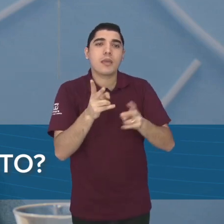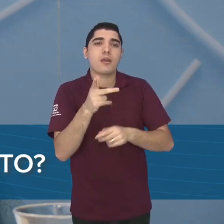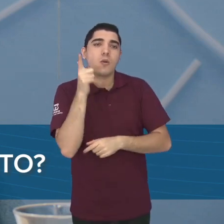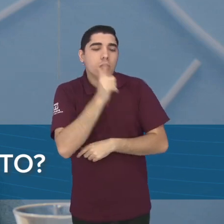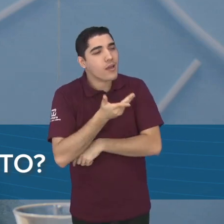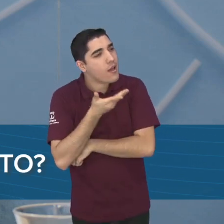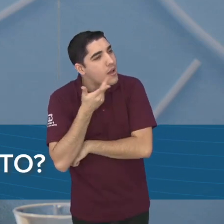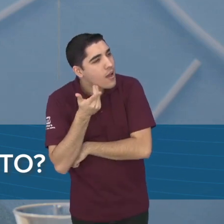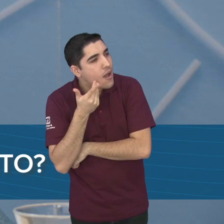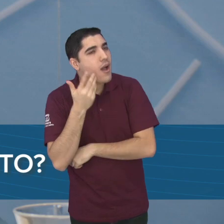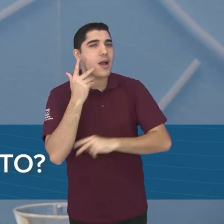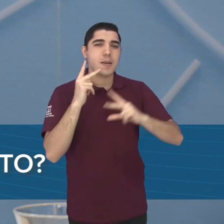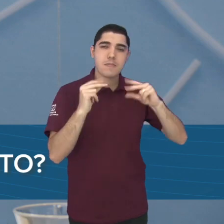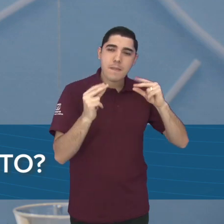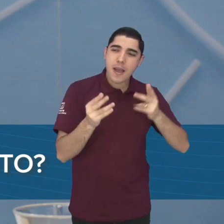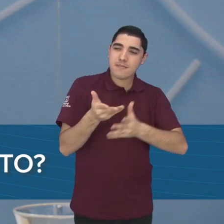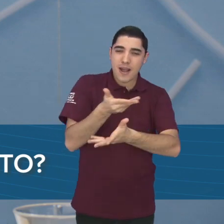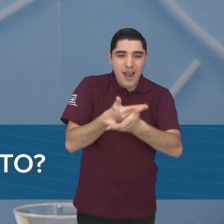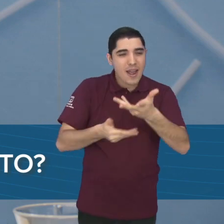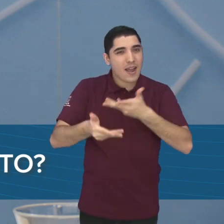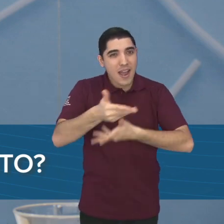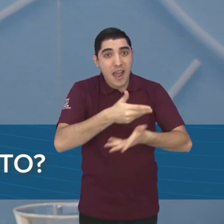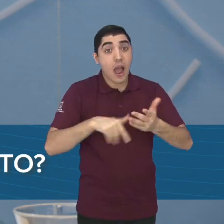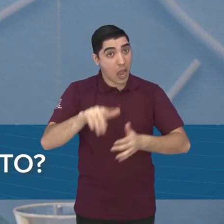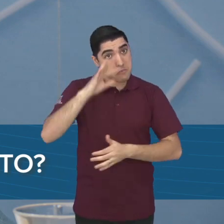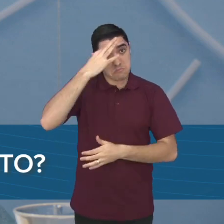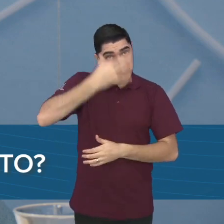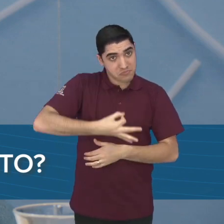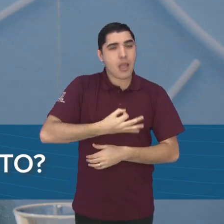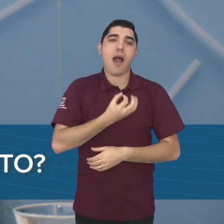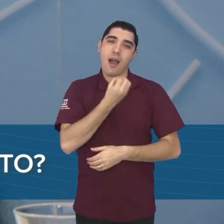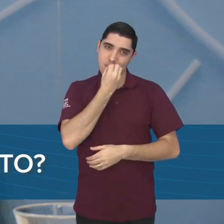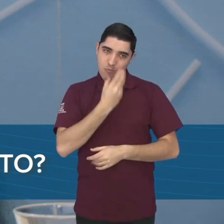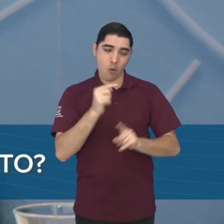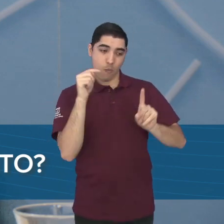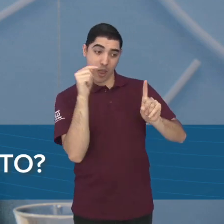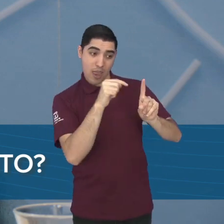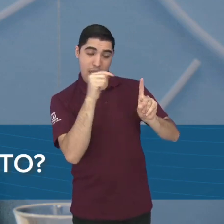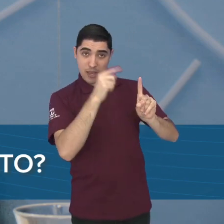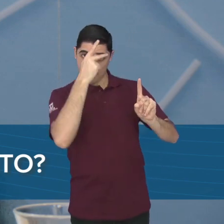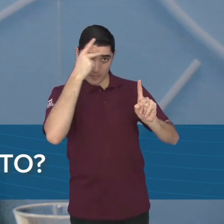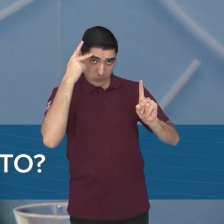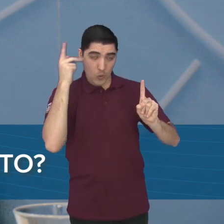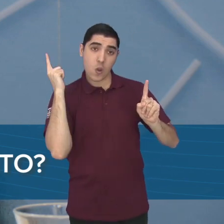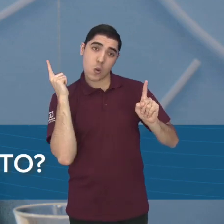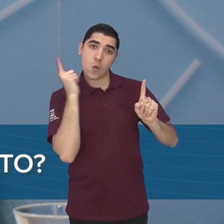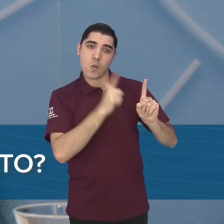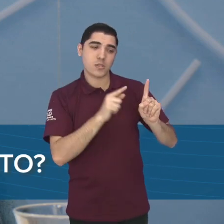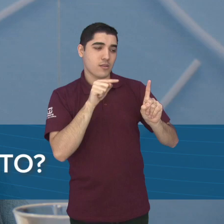que com certeza é um caminho bom para conseguir